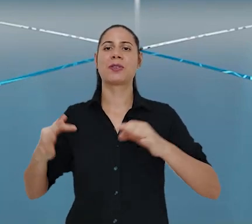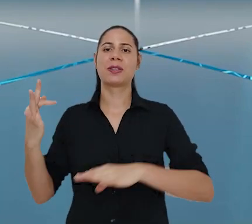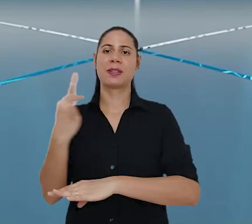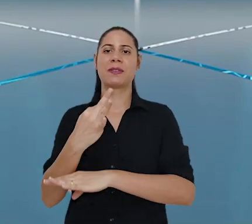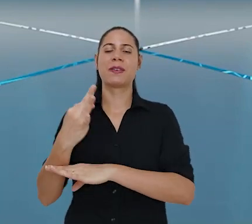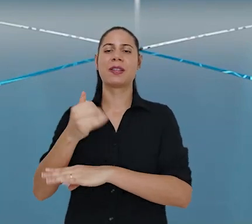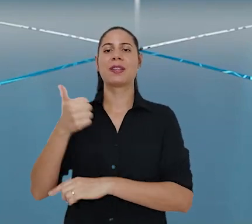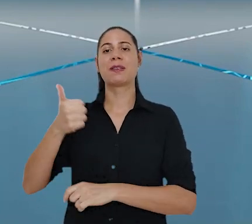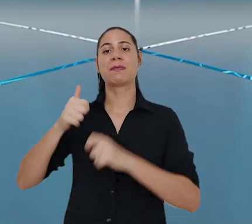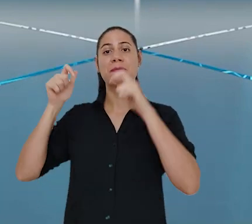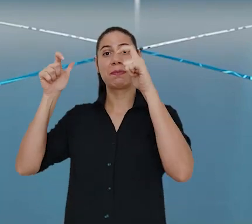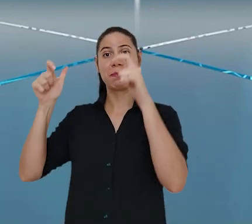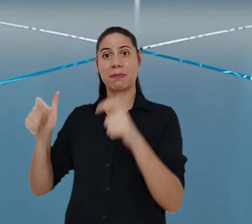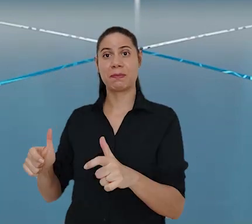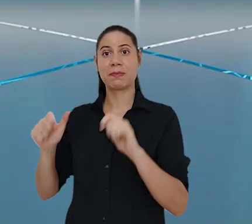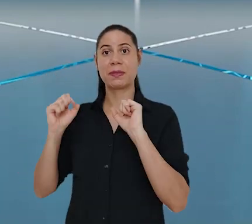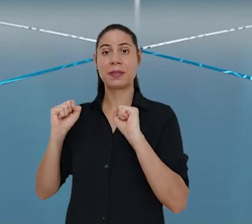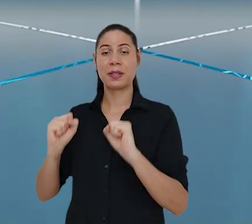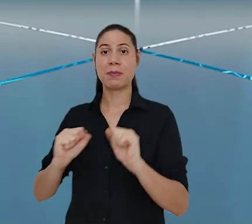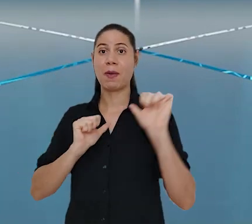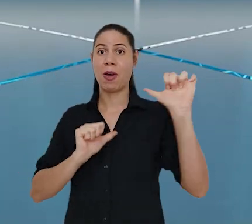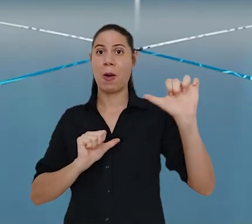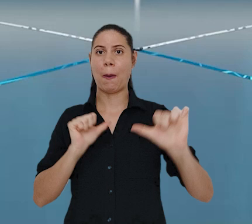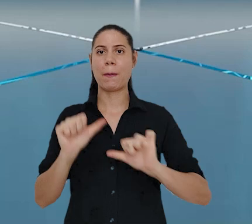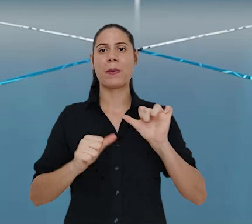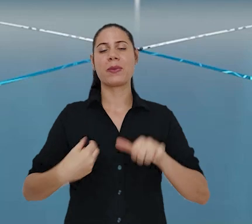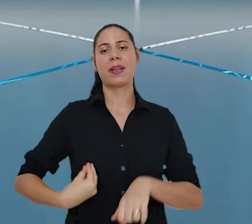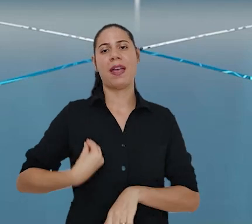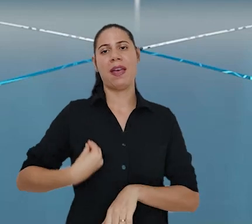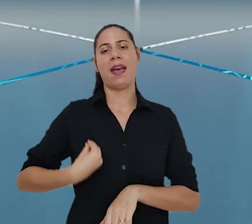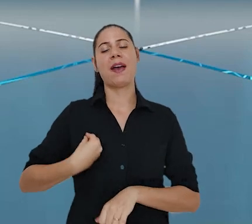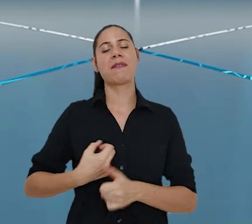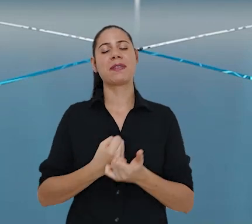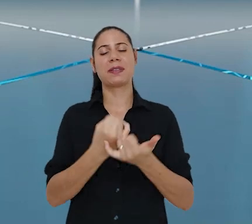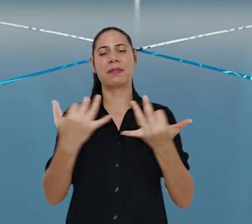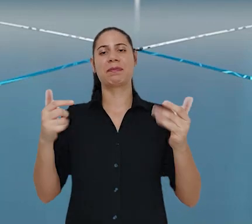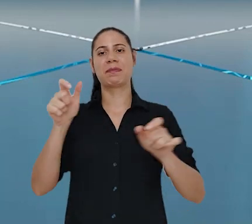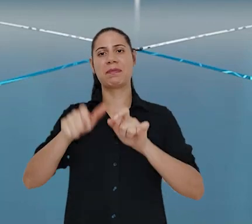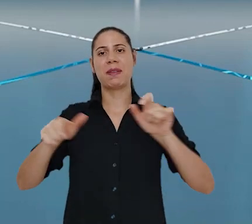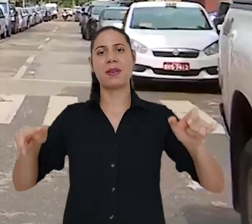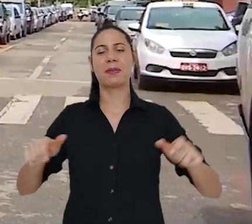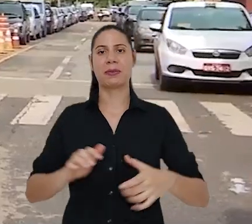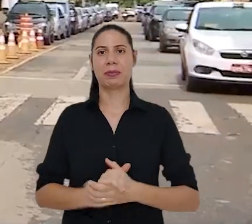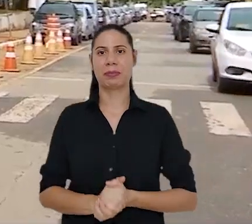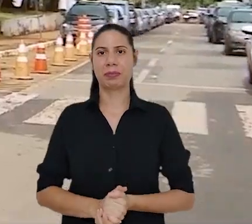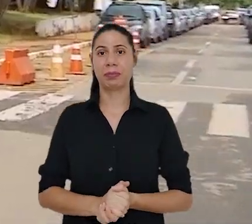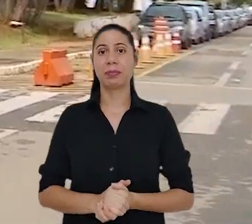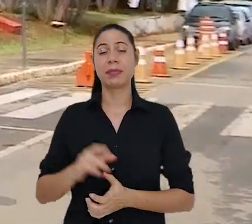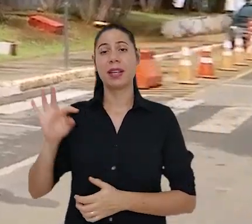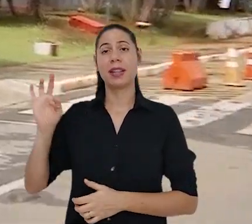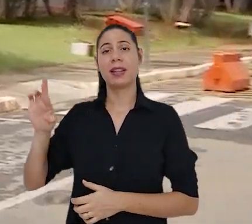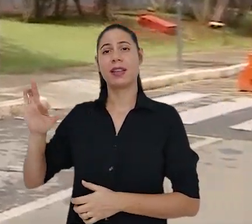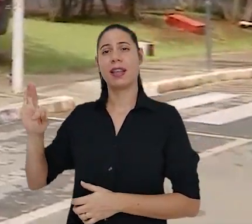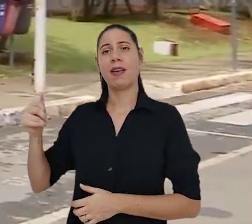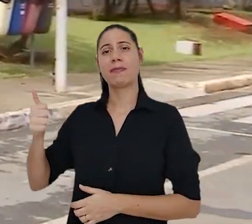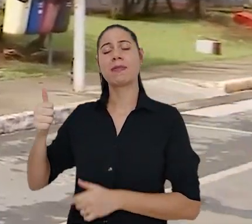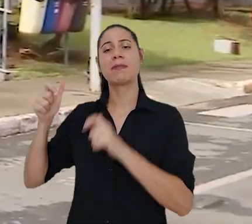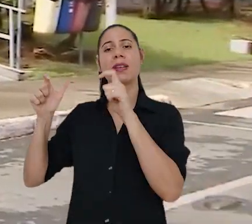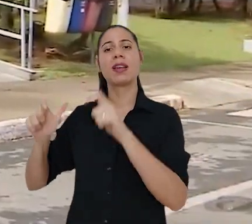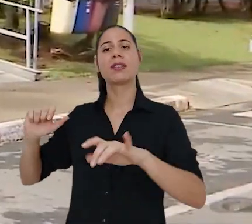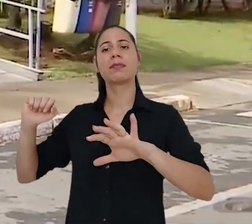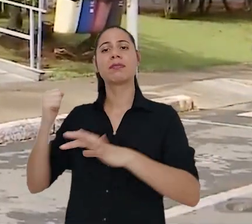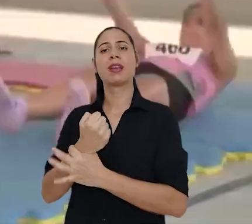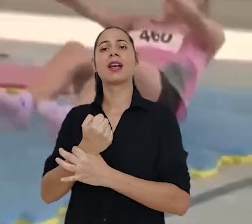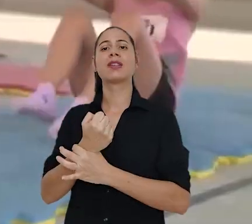Federal da Primeira Região que podem fazer a diferença na vida de muita gente. O TRF da Primeira Região